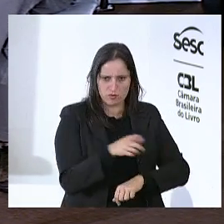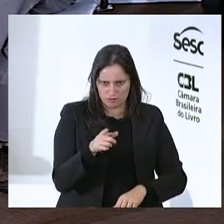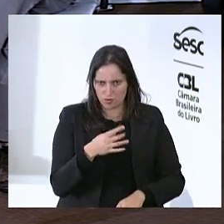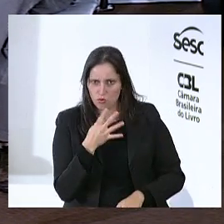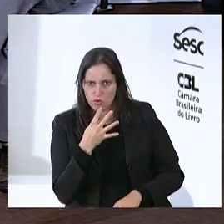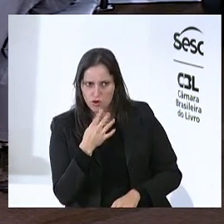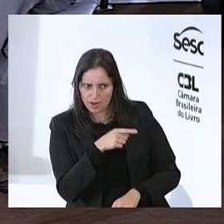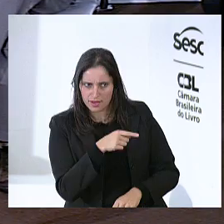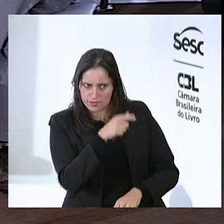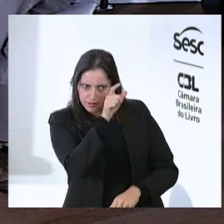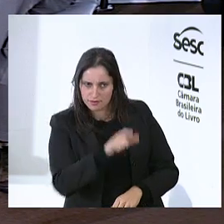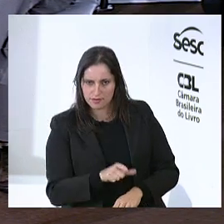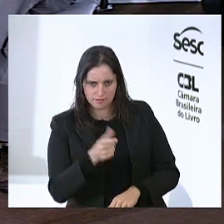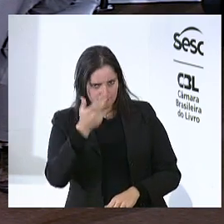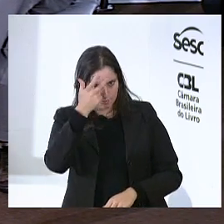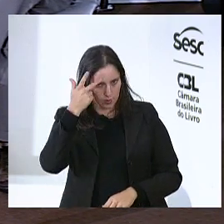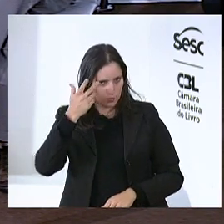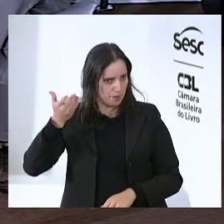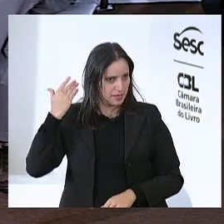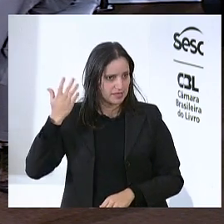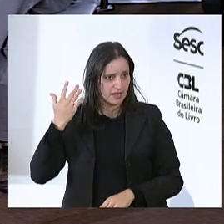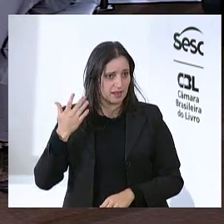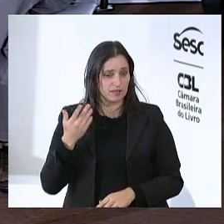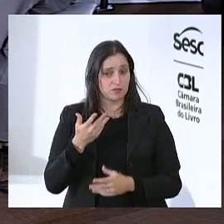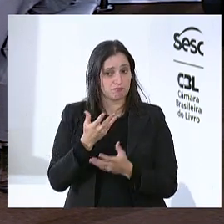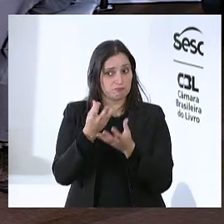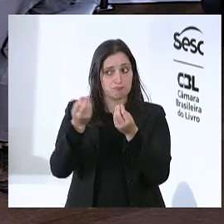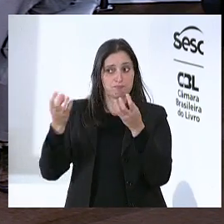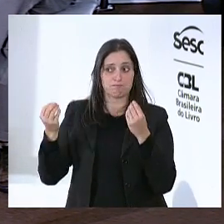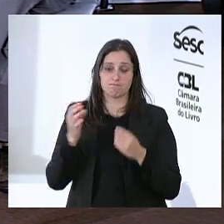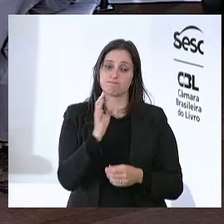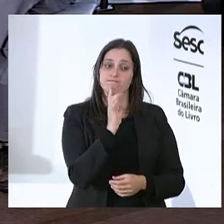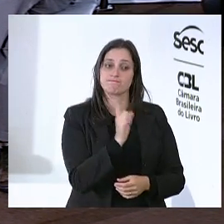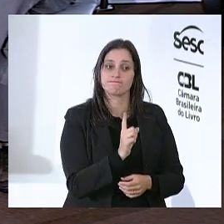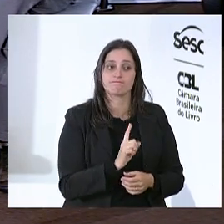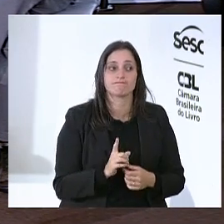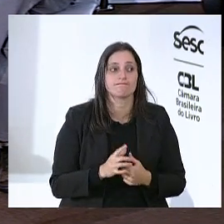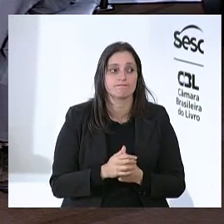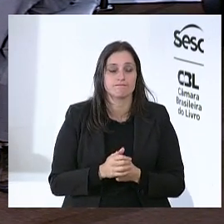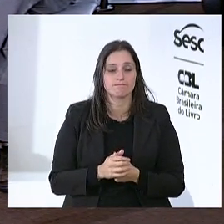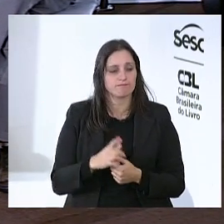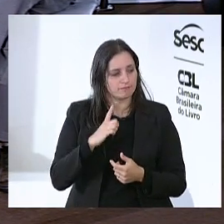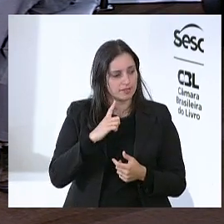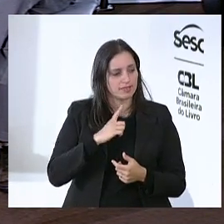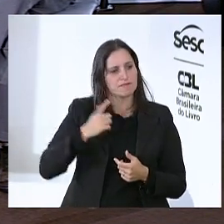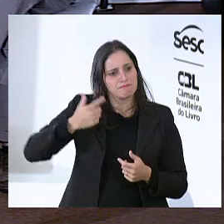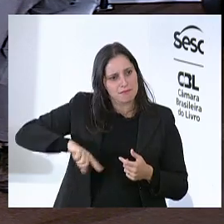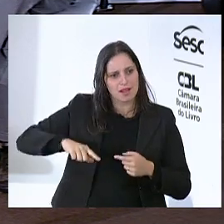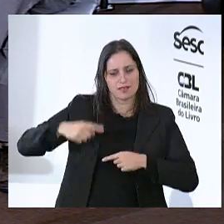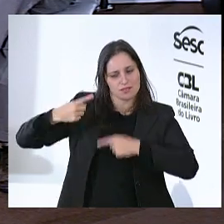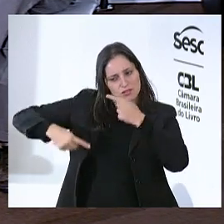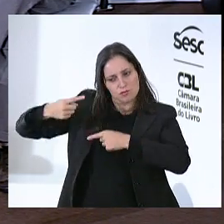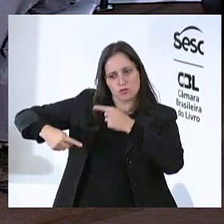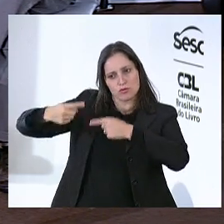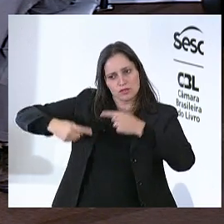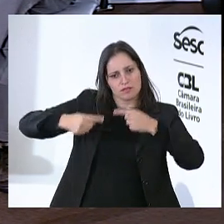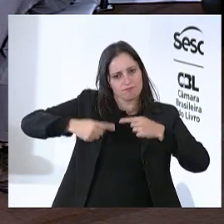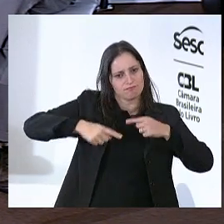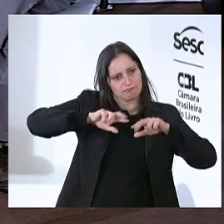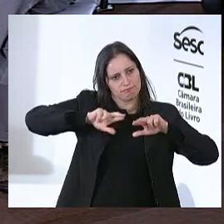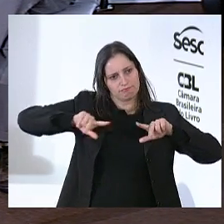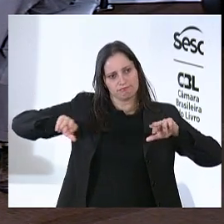essas toponímias, elas revelam as disputas de memória. E eu acho que há outras disputas até mais